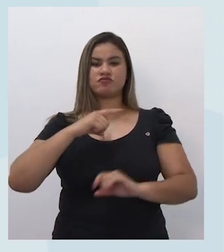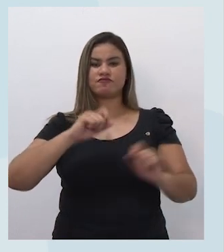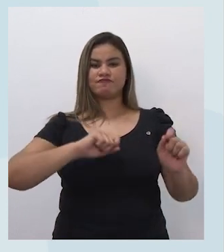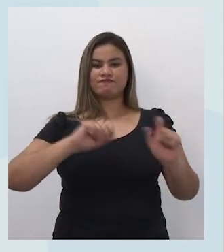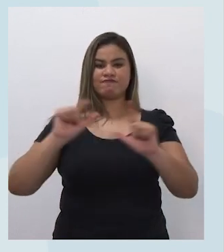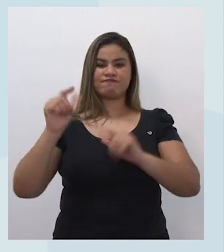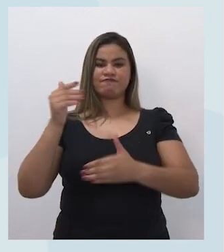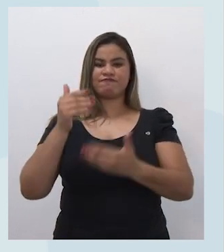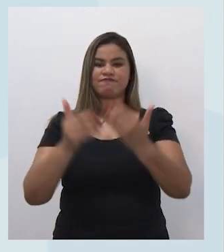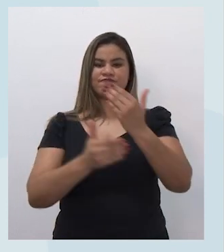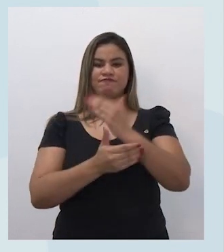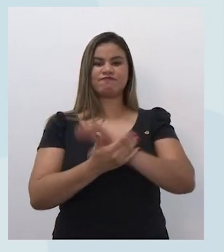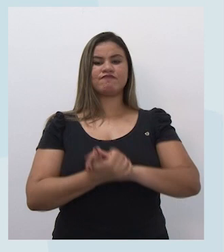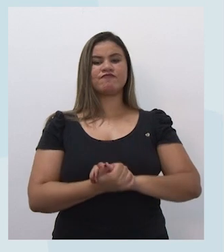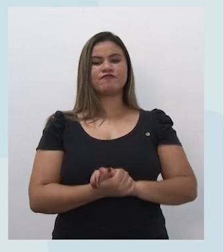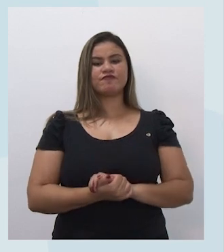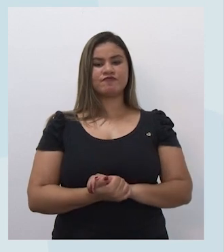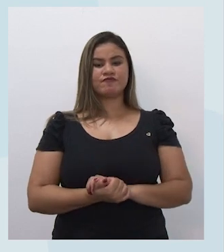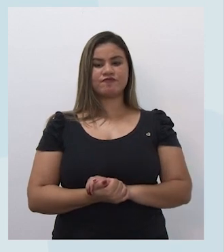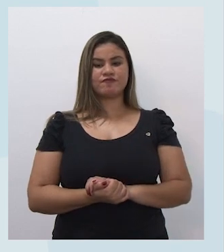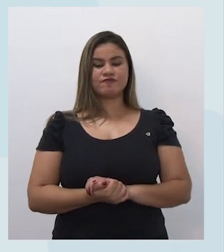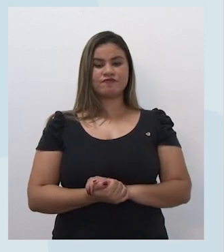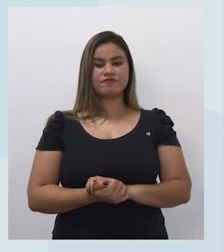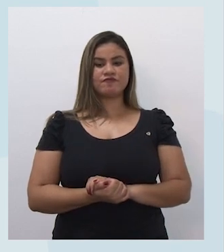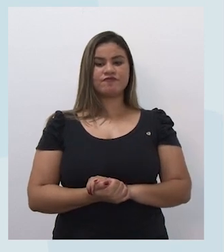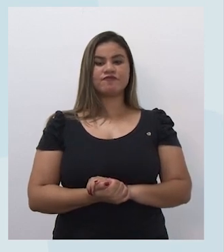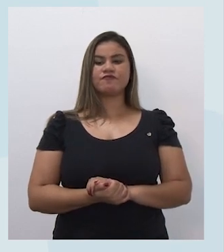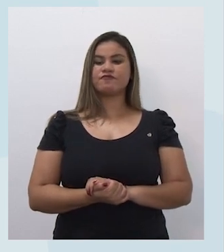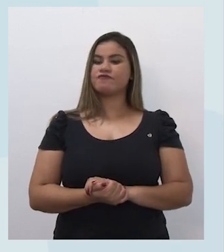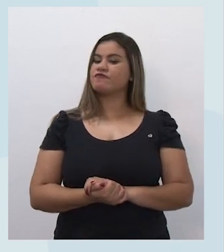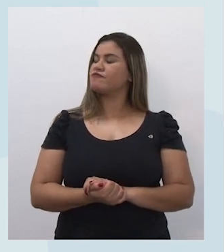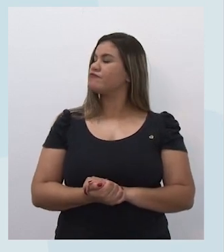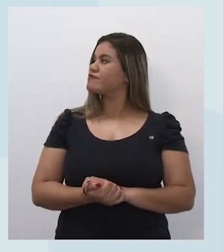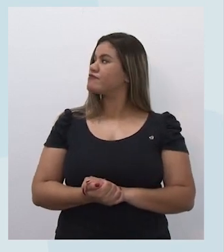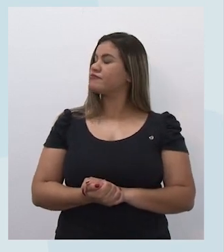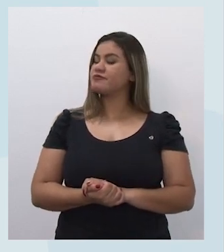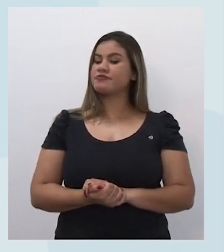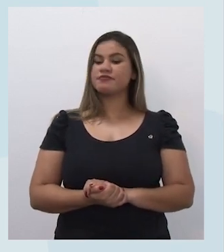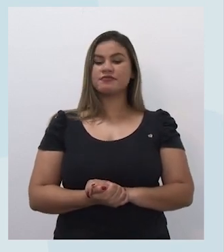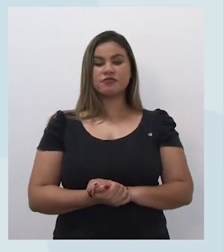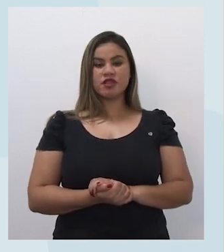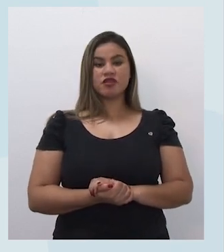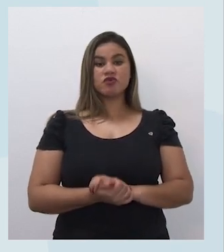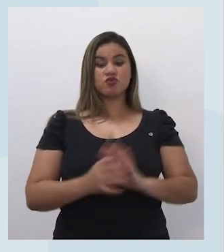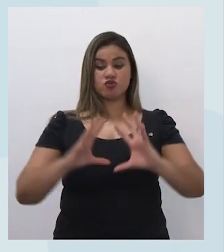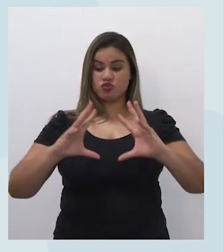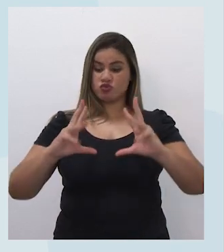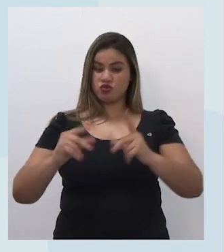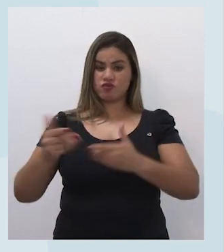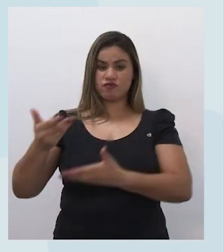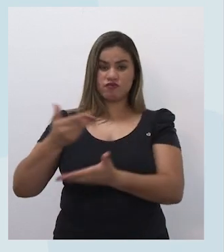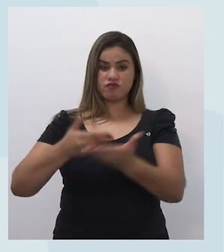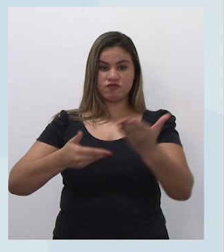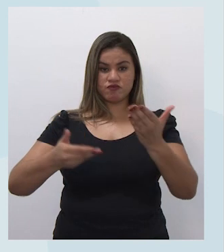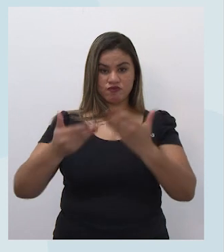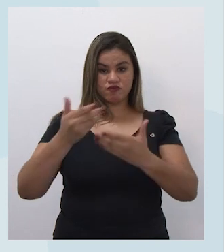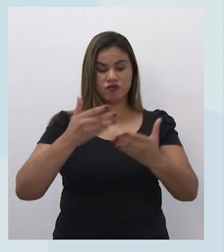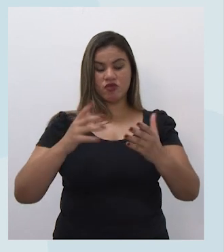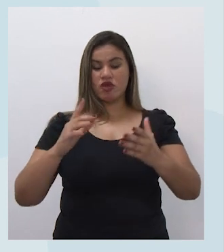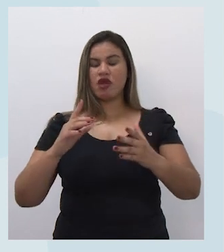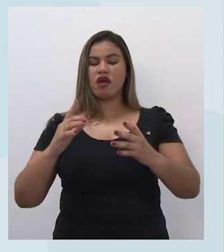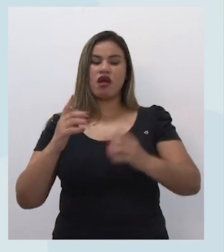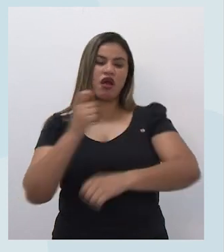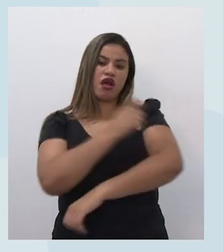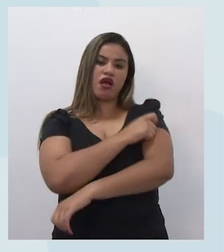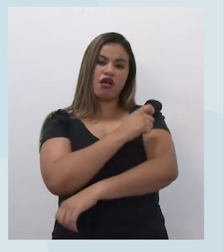slide, né? Inicie a fase de investigação coletiva Durante as aulas, precisam reunir os estudantes